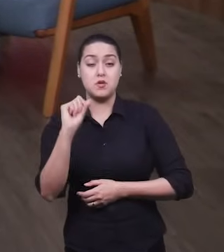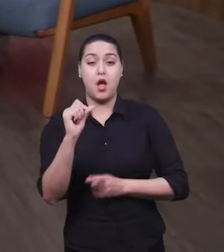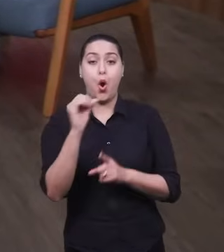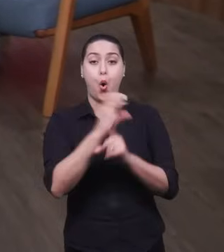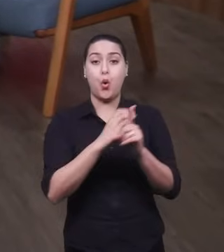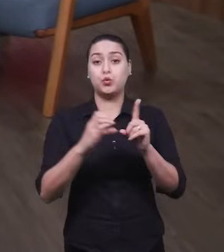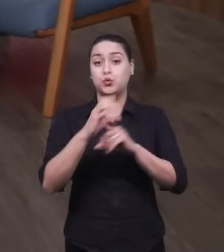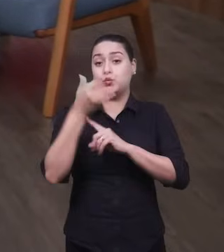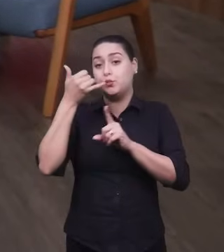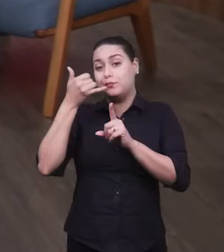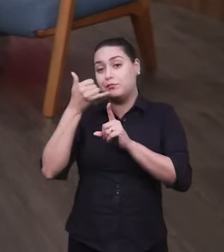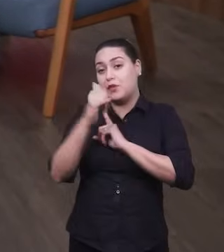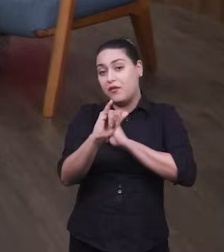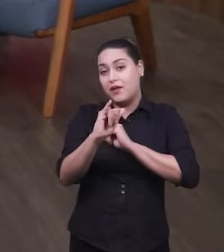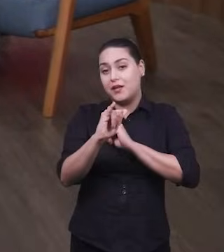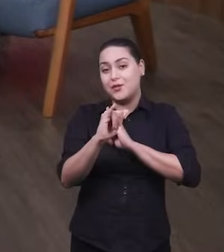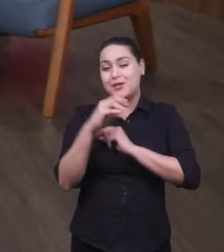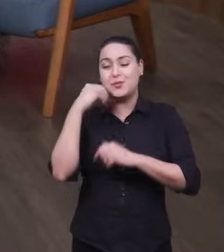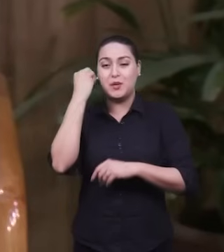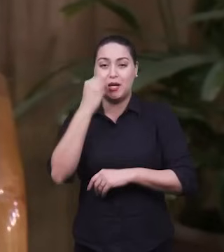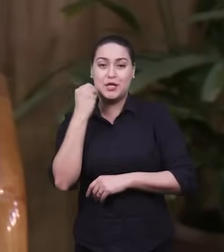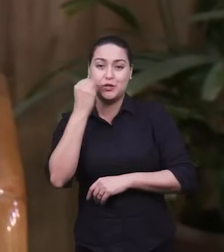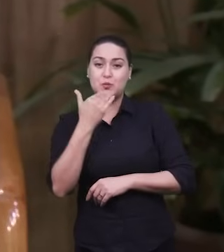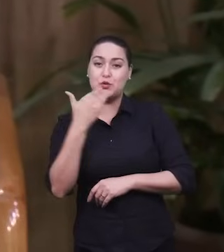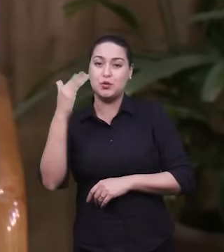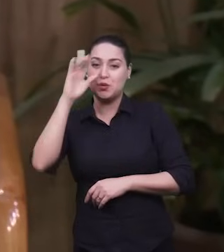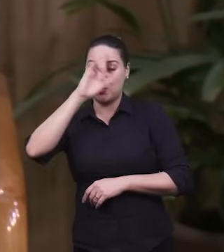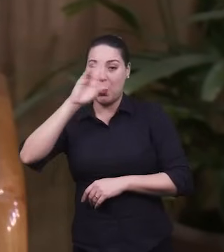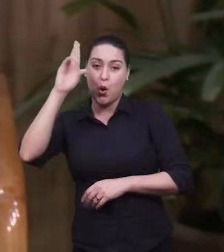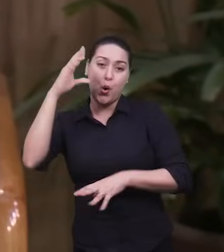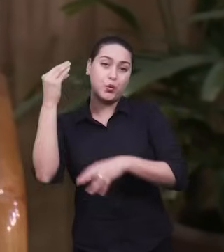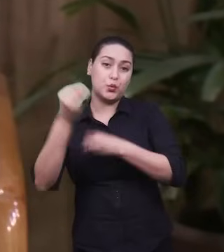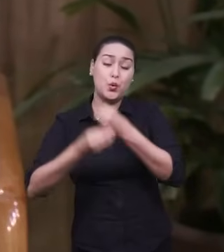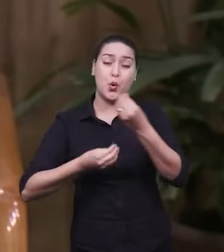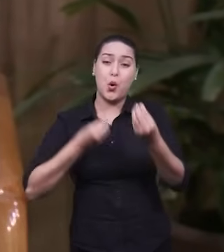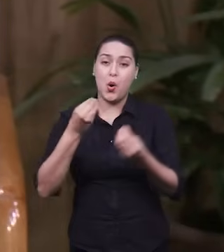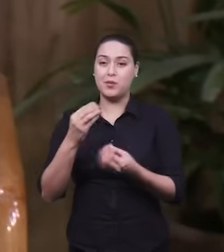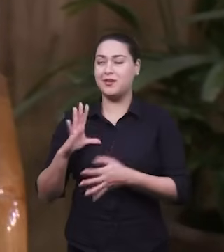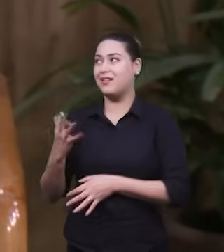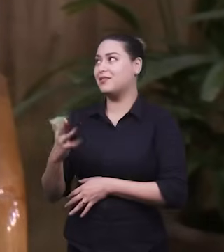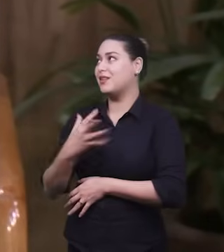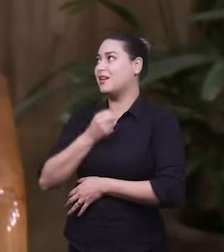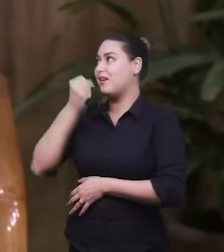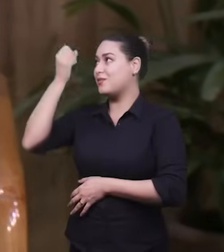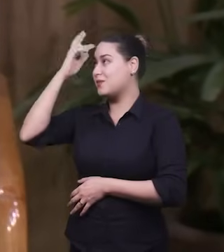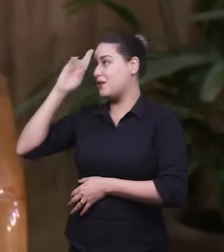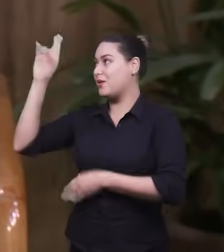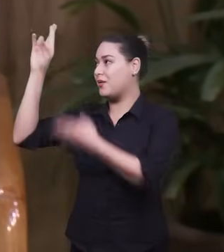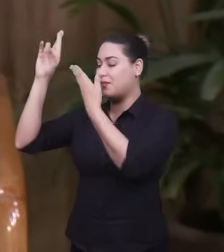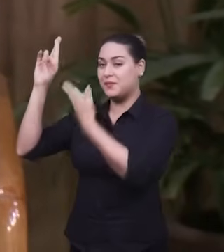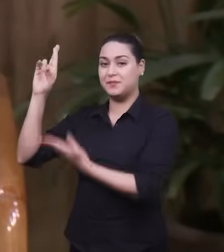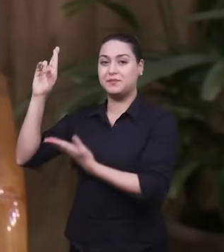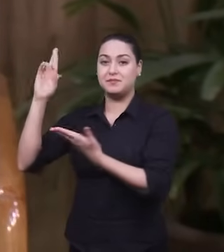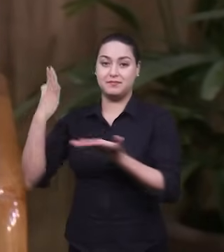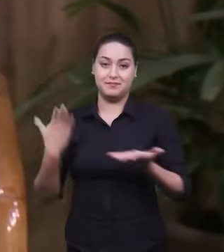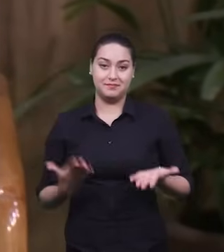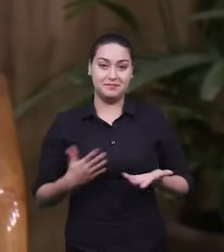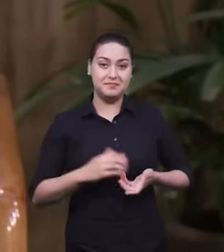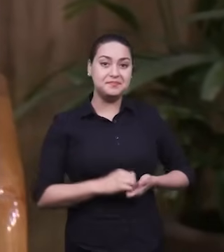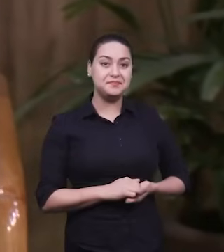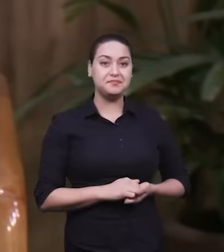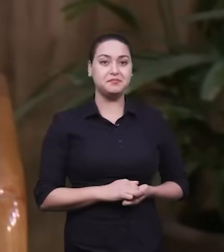profético. Exato. É a nossa experiência de buscar saber do Senhor como Ele quer ser adorado, né? De que maneira,